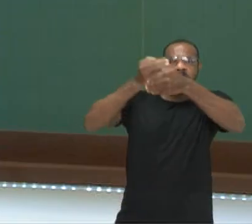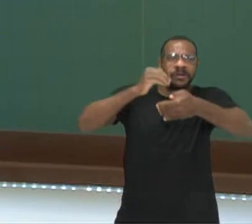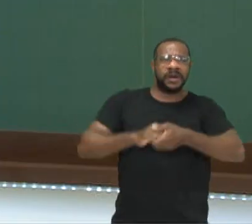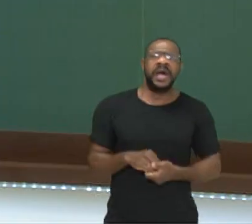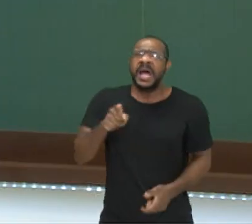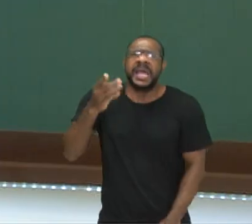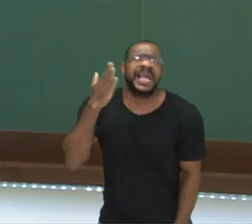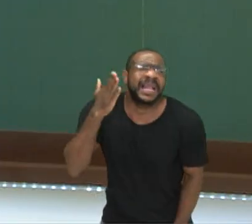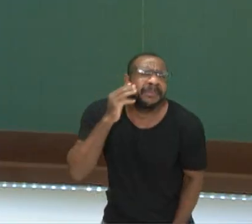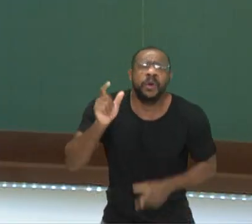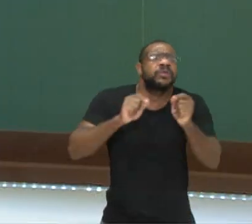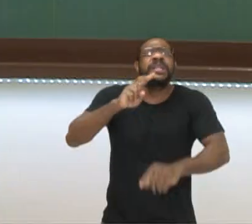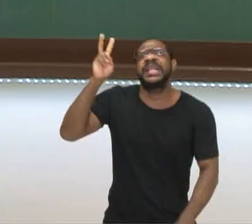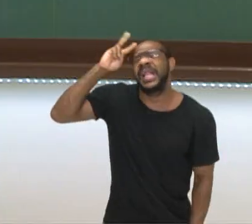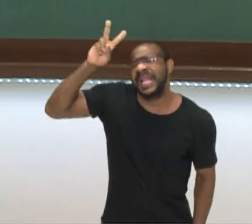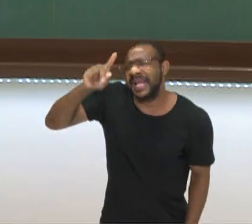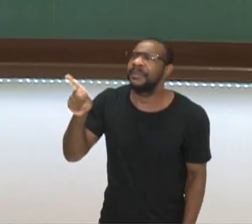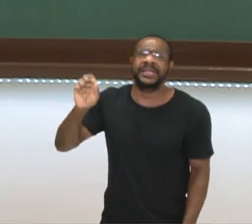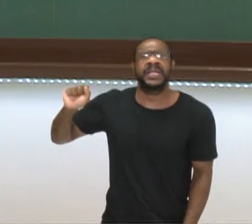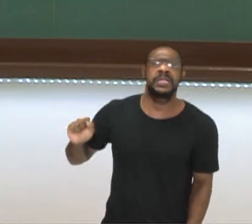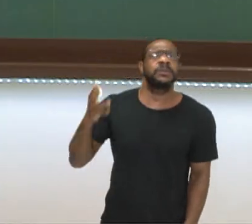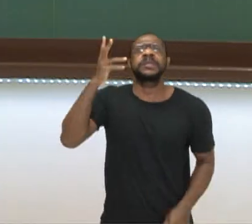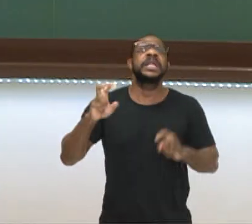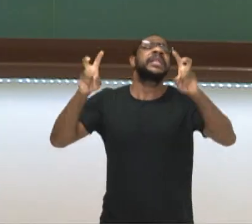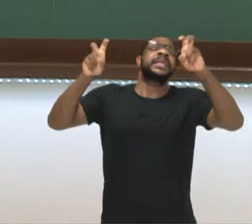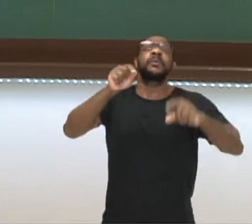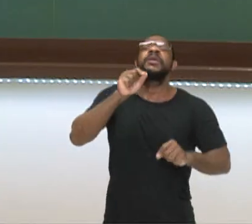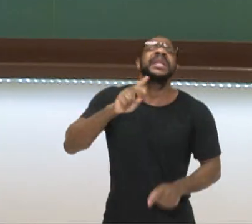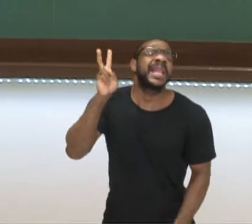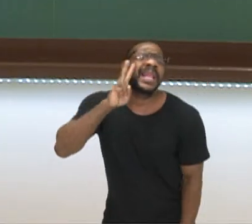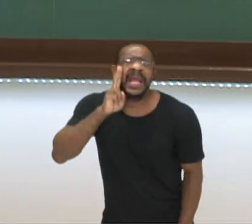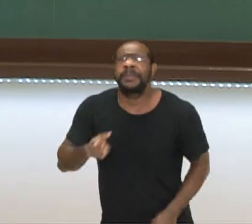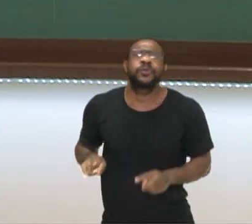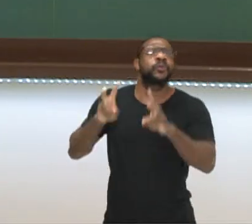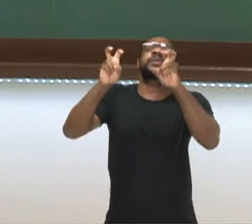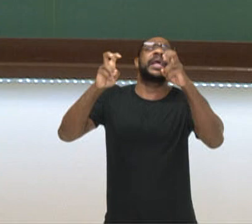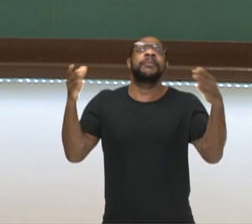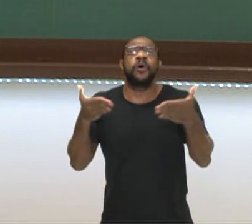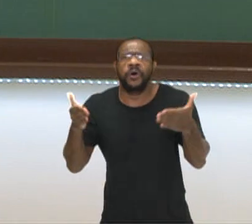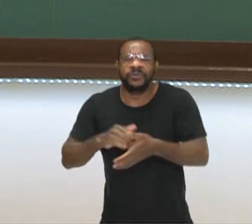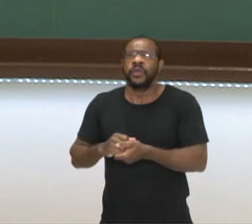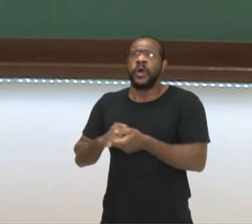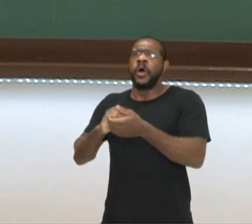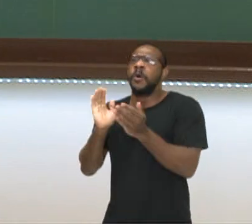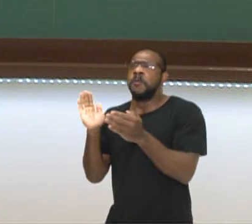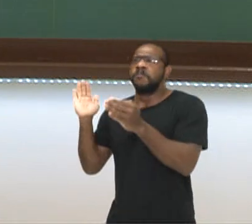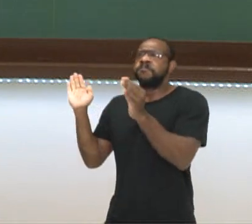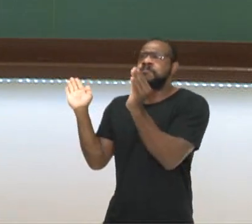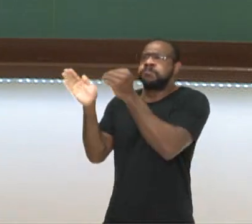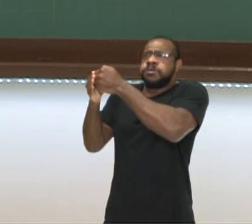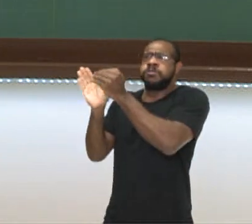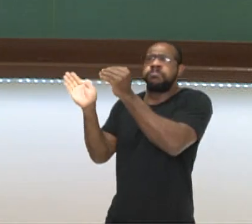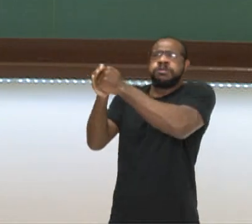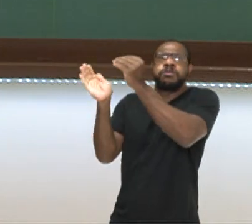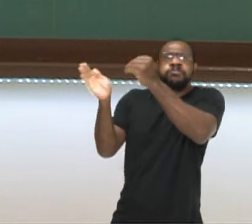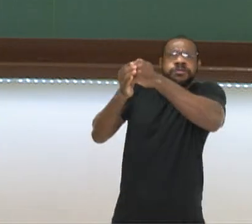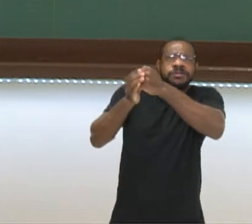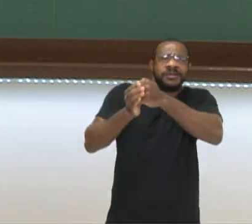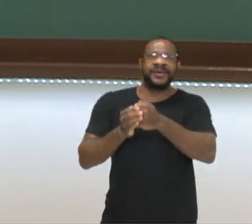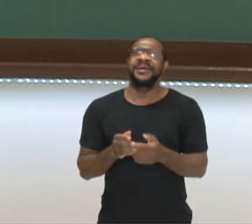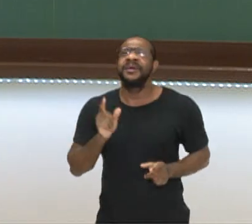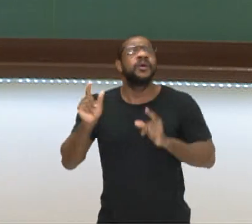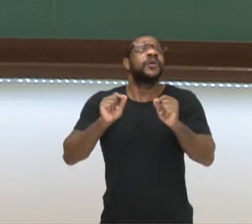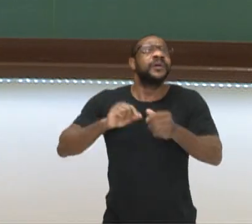o que você recorda desse assunto? O que você lembra sobre o bloqueio continental?